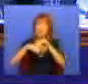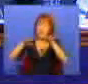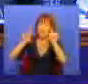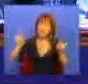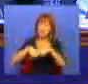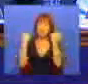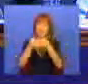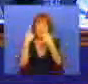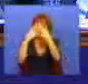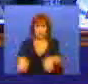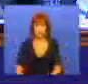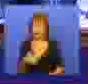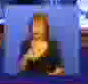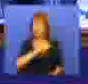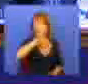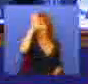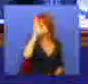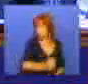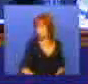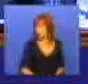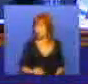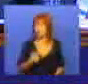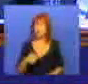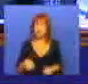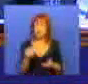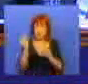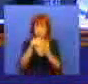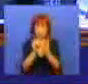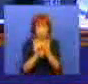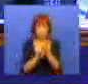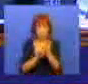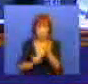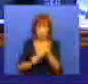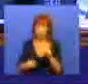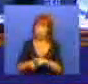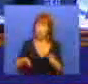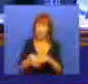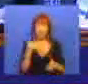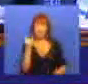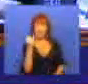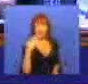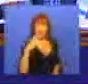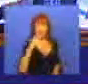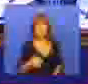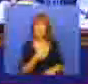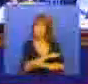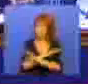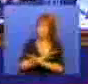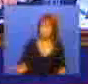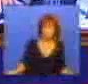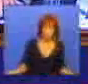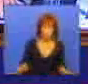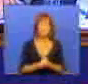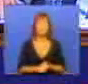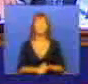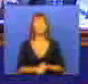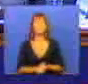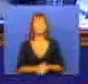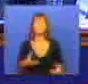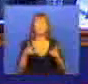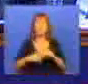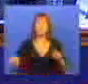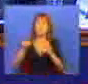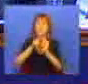sociais. Sr. Ministro, as inscrições para o IAS já se acabaram. O